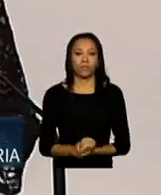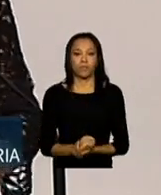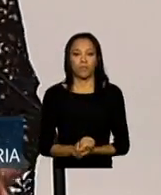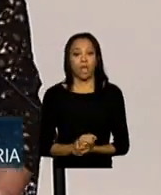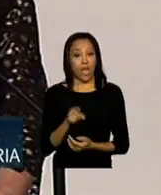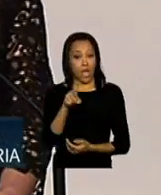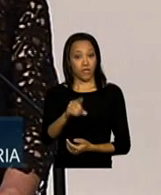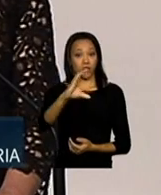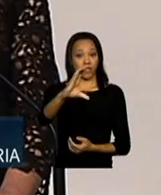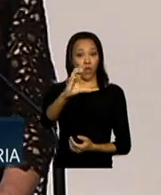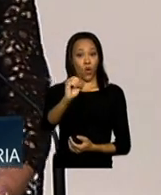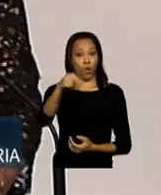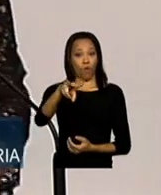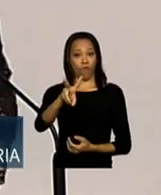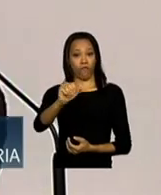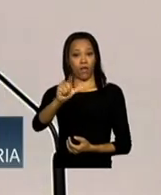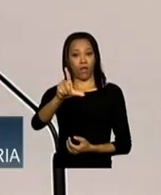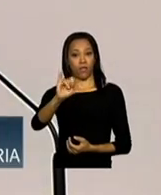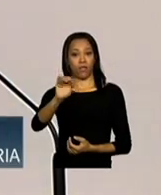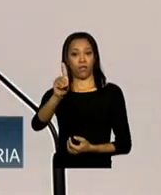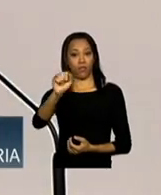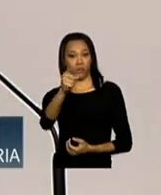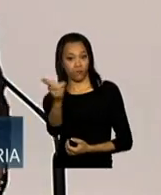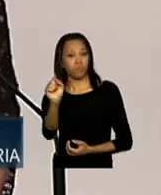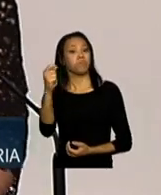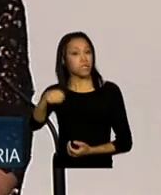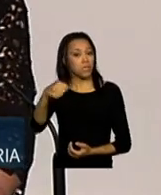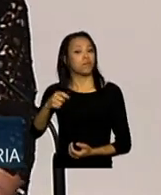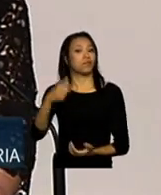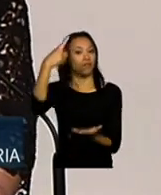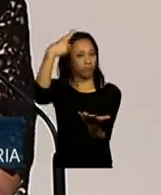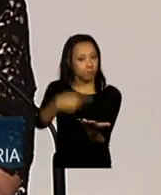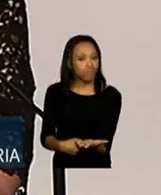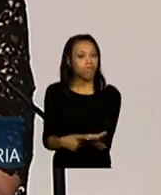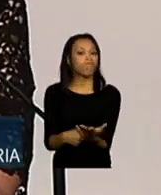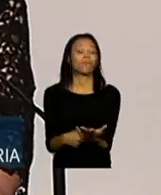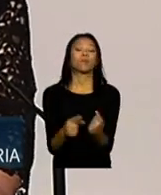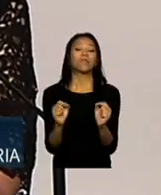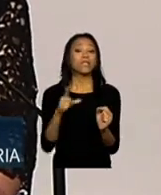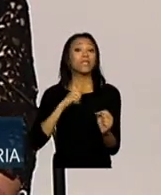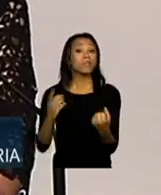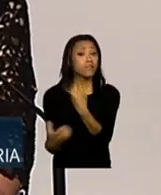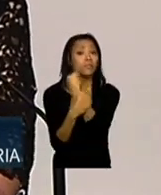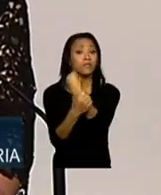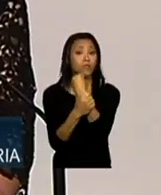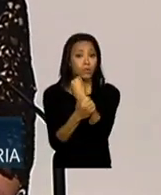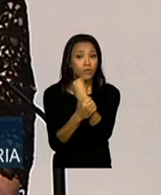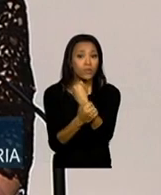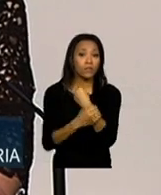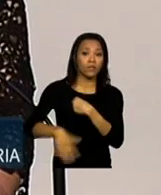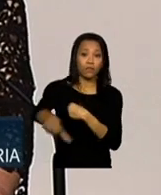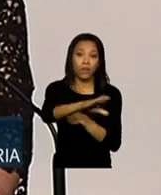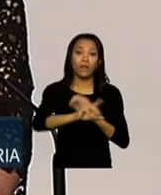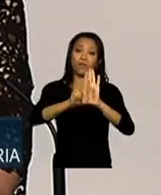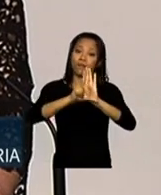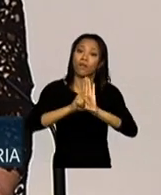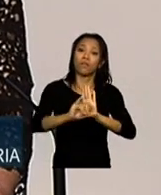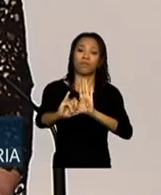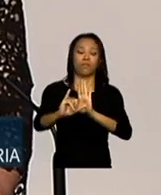essas convalidações devem ser estabelecidas a fim de que se tenha segurança jurídica no Brasil.